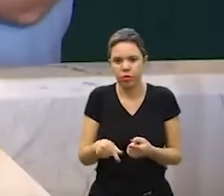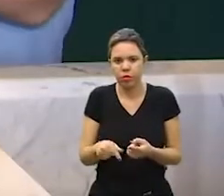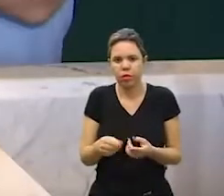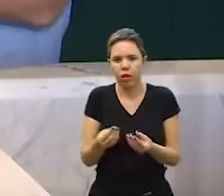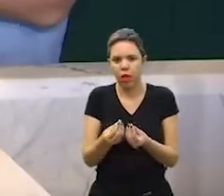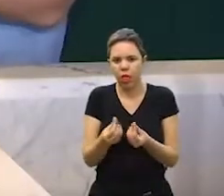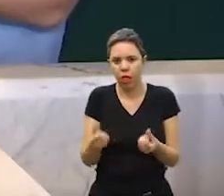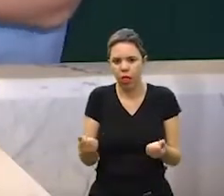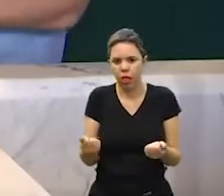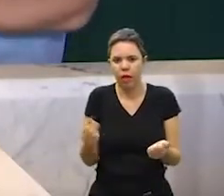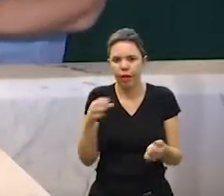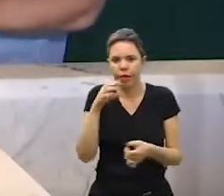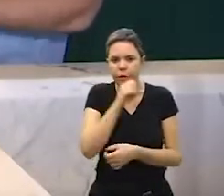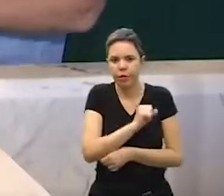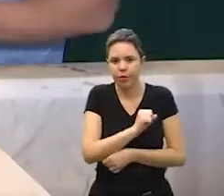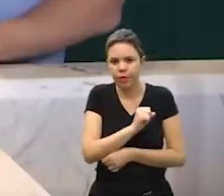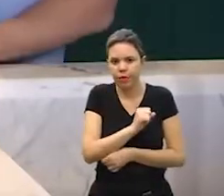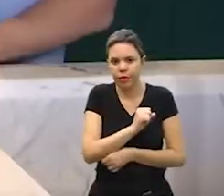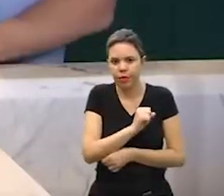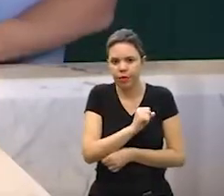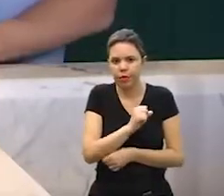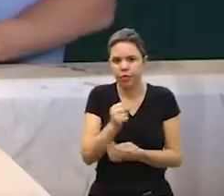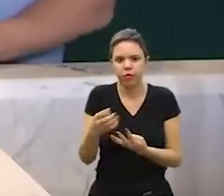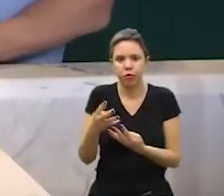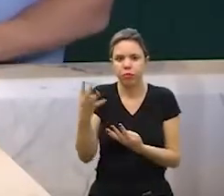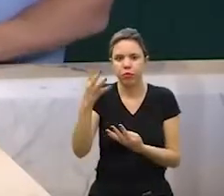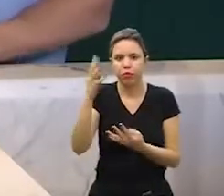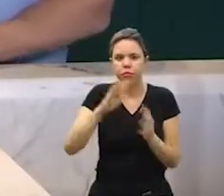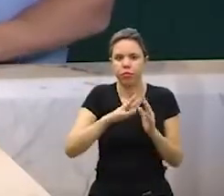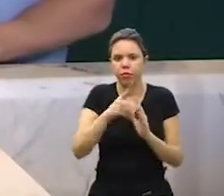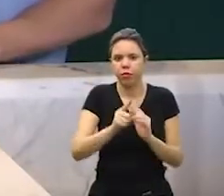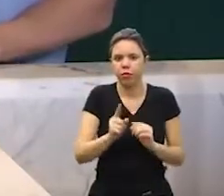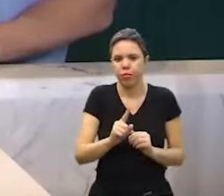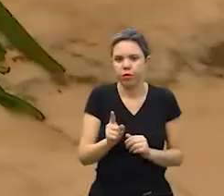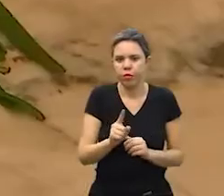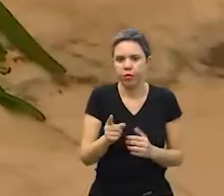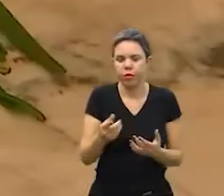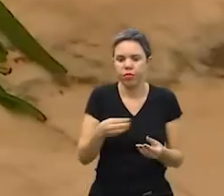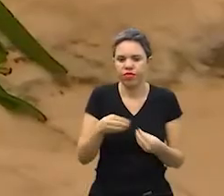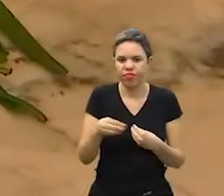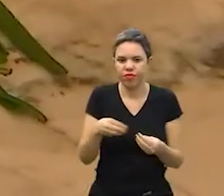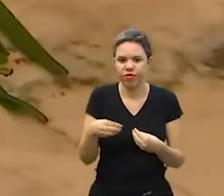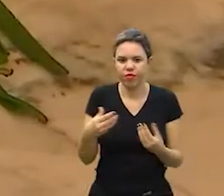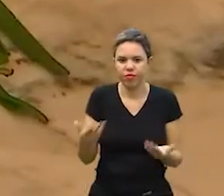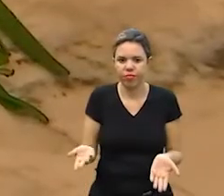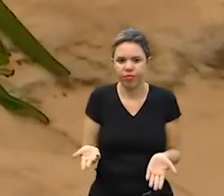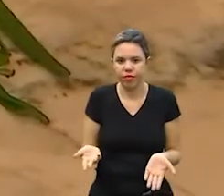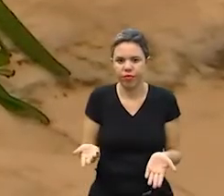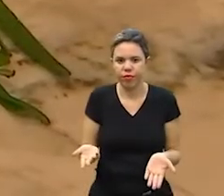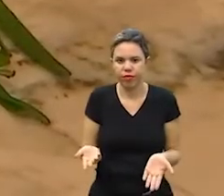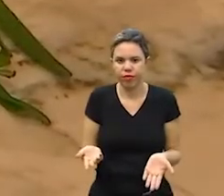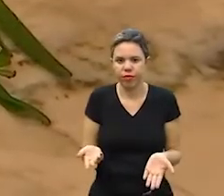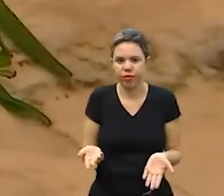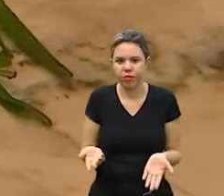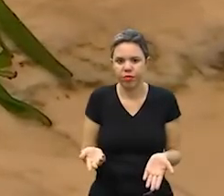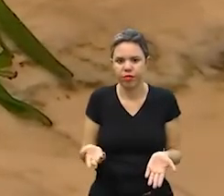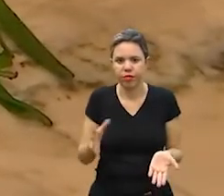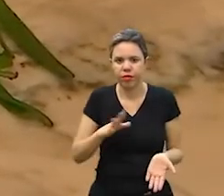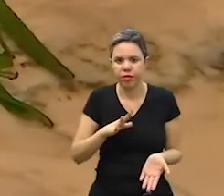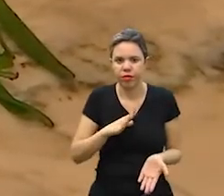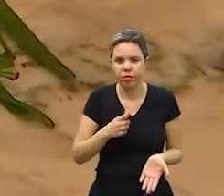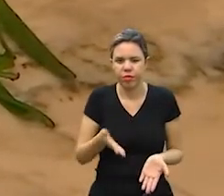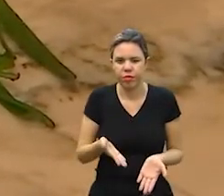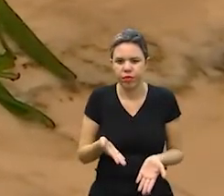né, se degrada muito mais rápido e não polui o meio ambiente. Agora, de plástico, gente, já tá até na